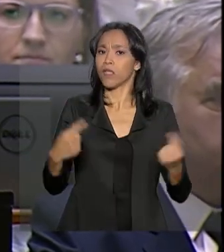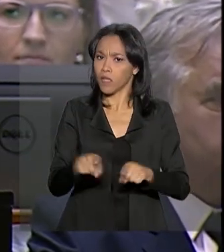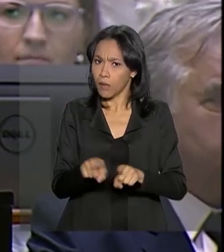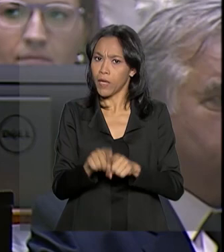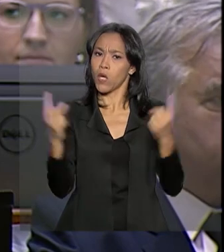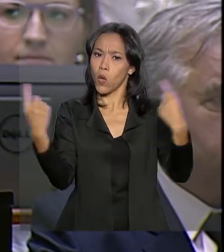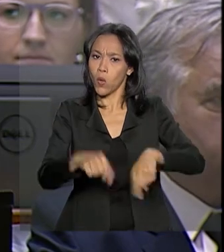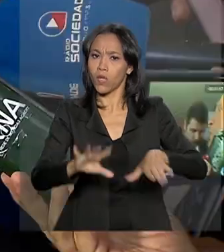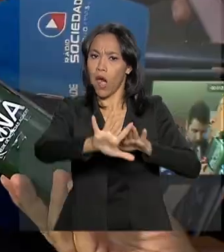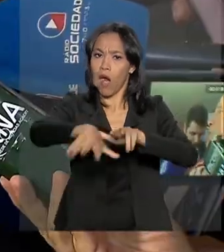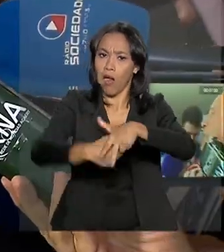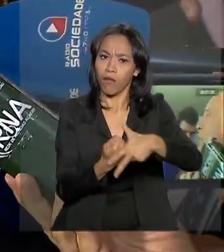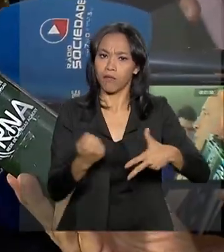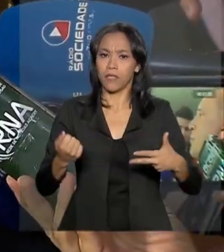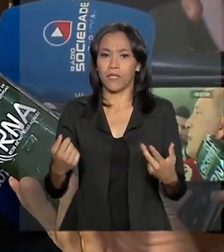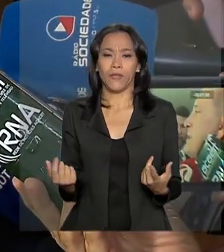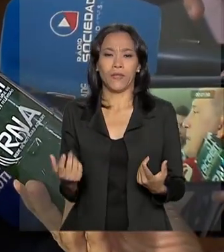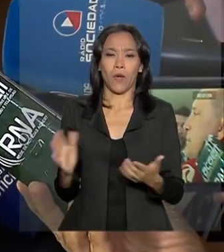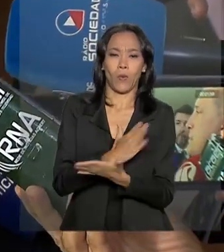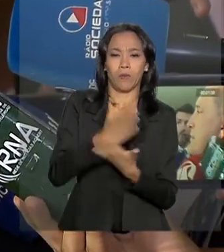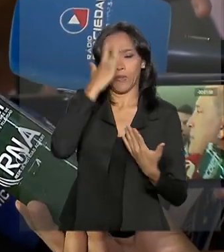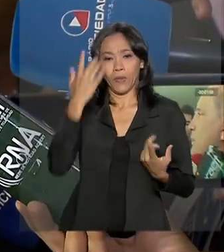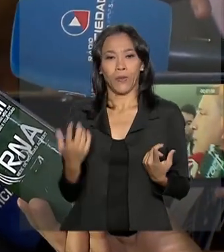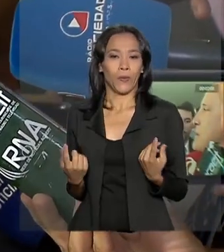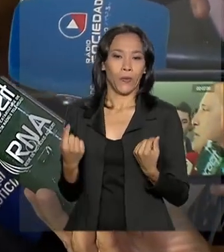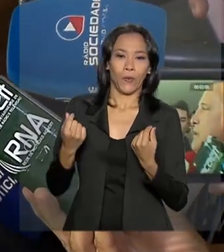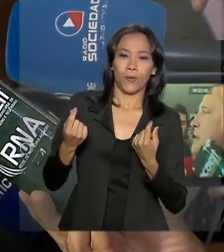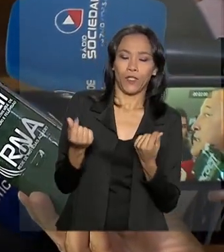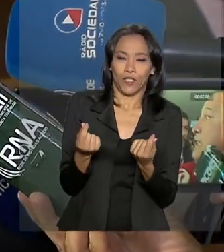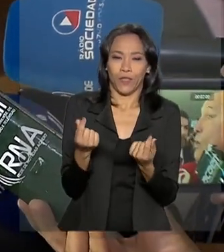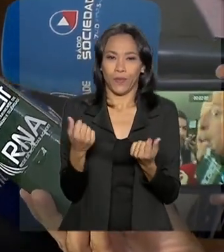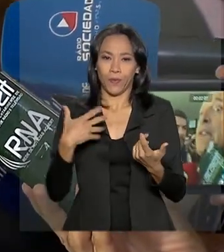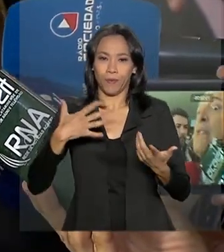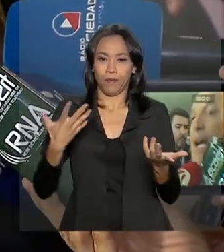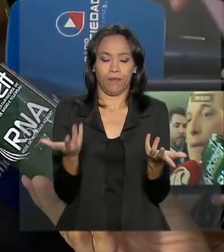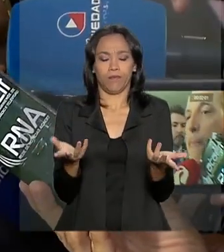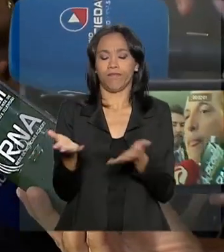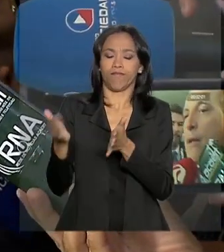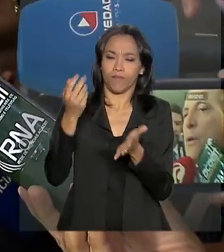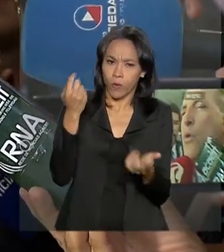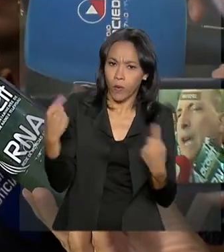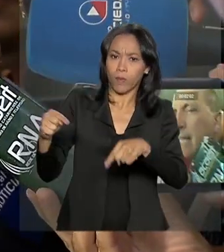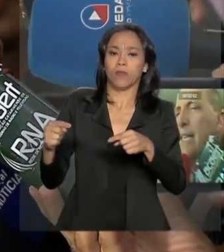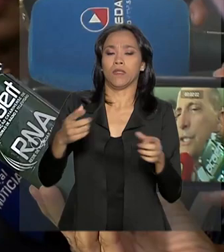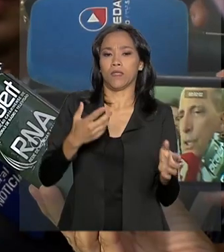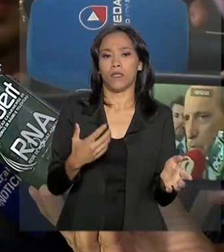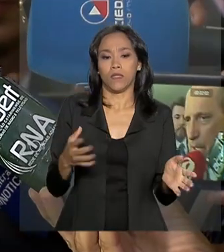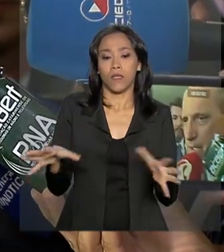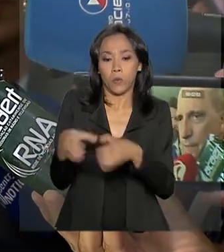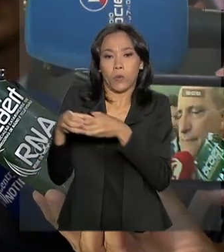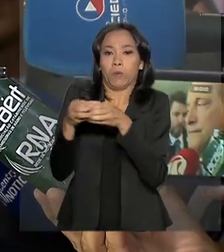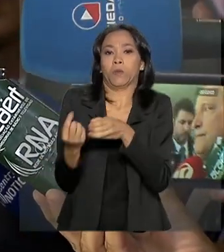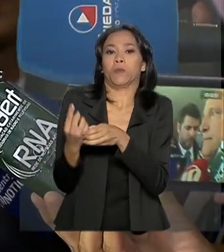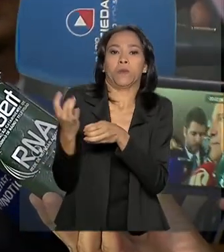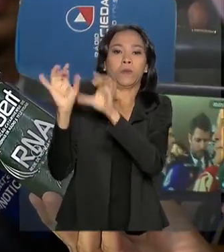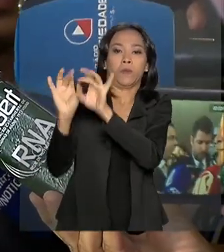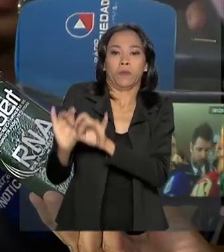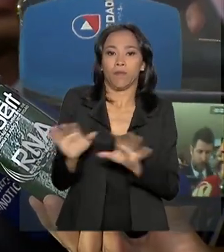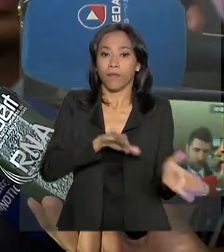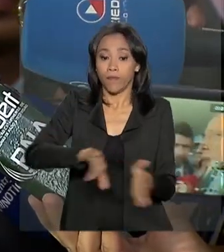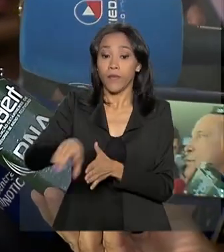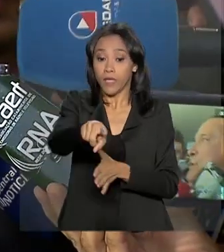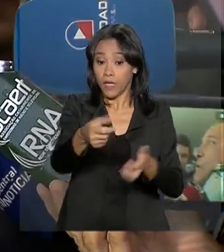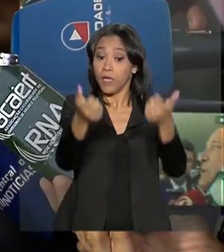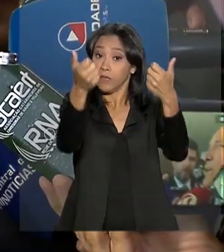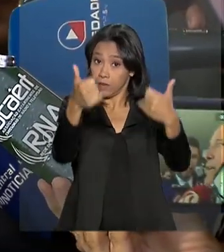e privilégios. O ministro da Casa Civil, Onyx Lorenzoni, defendeu um pacto nacional para aprovação da